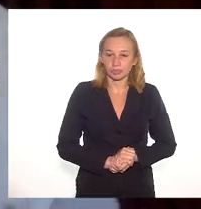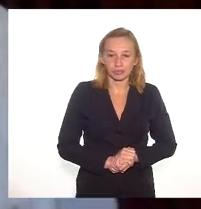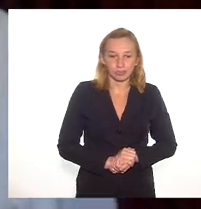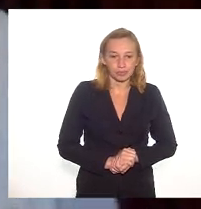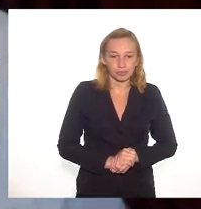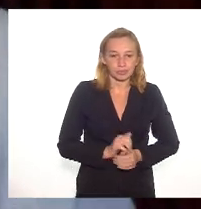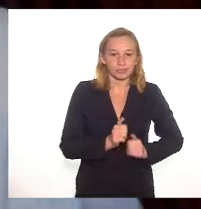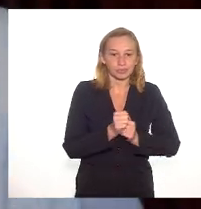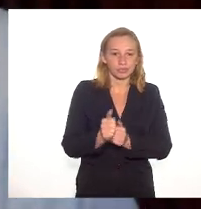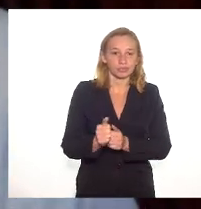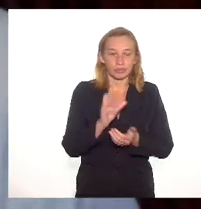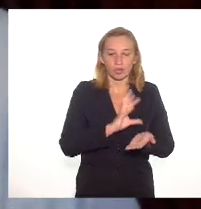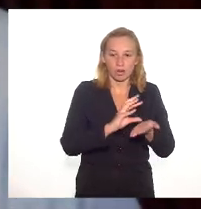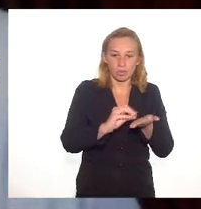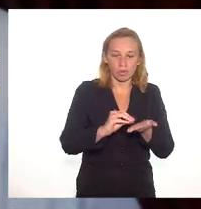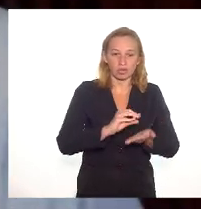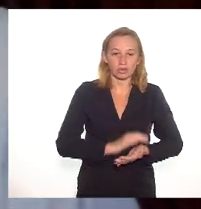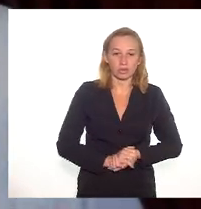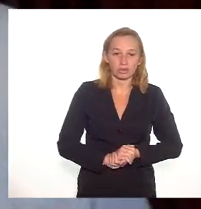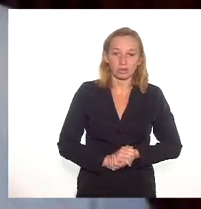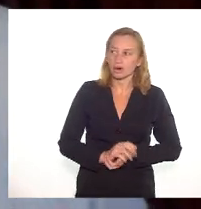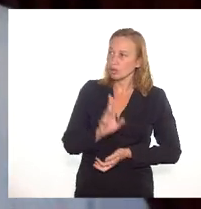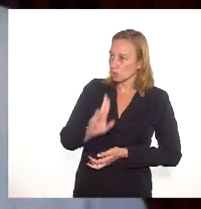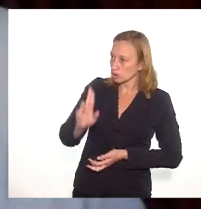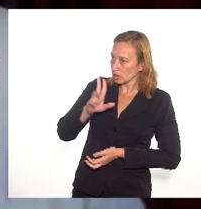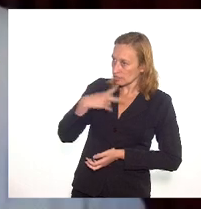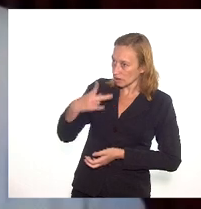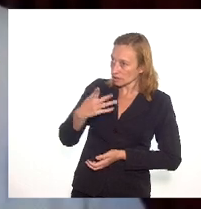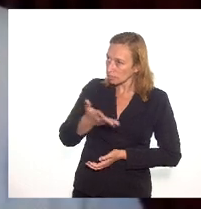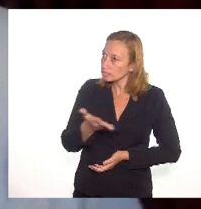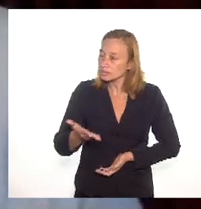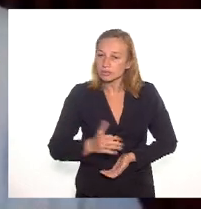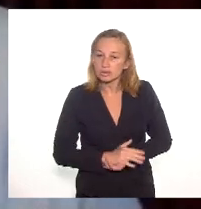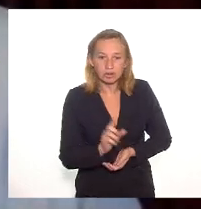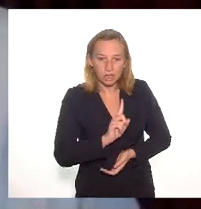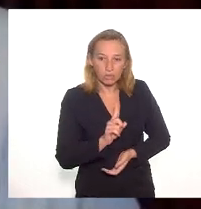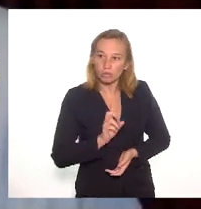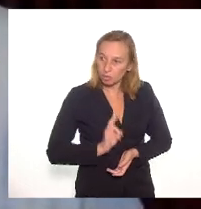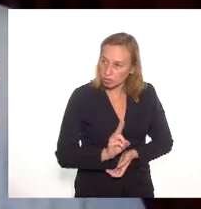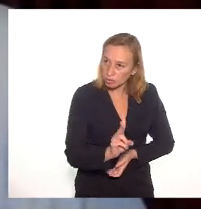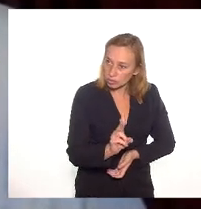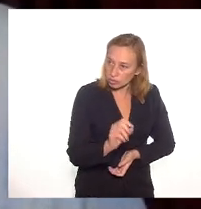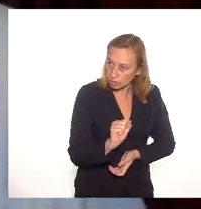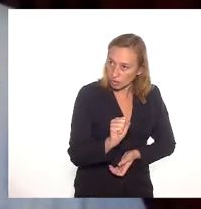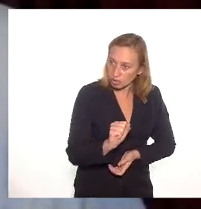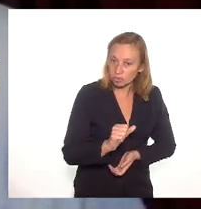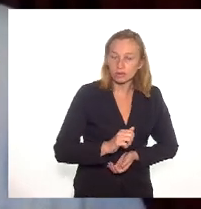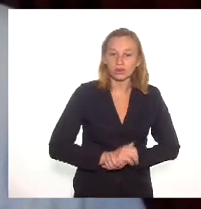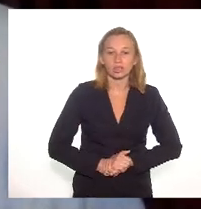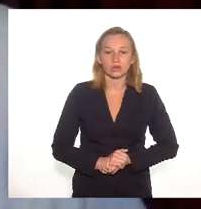Sigamos então com a pauta. Alguém quer fazer uso da palavra? Não, podemos seguir.